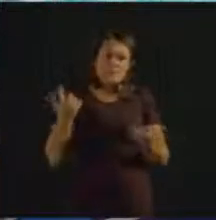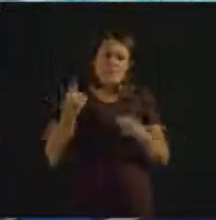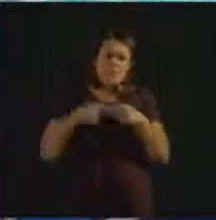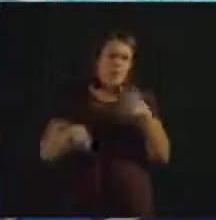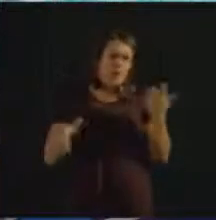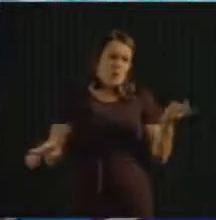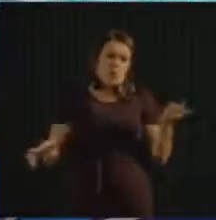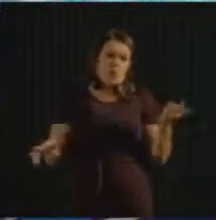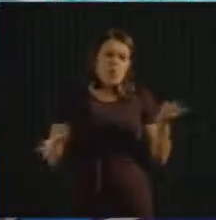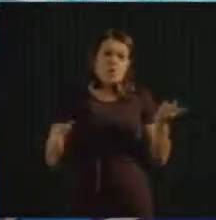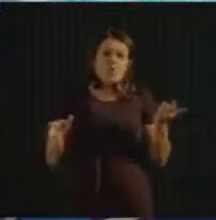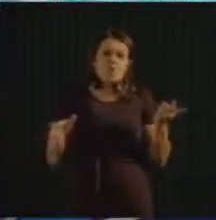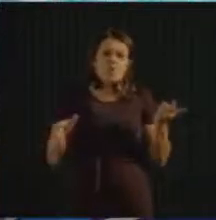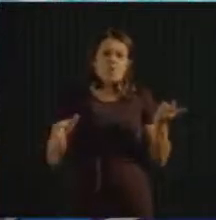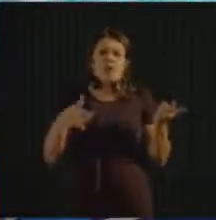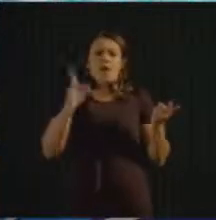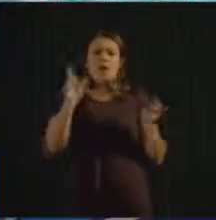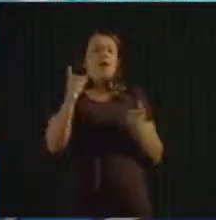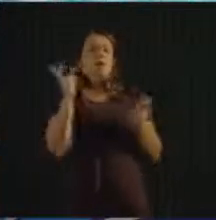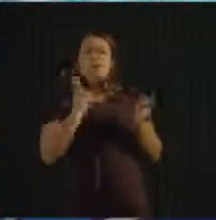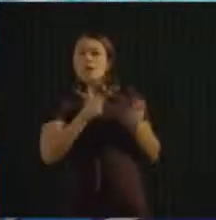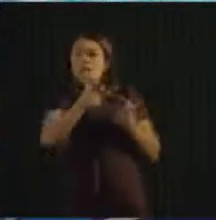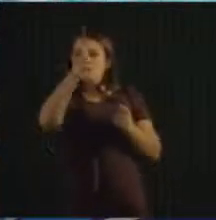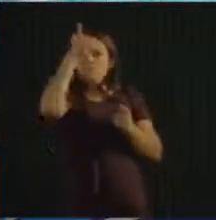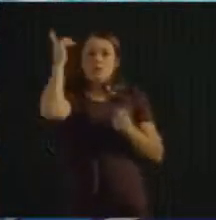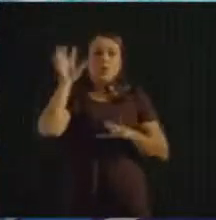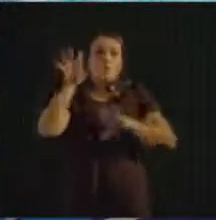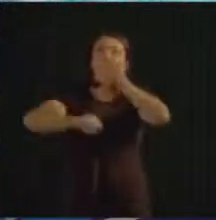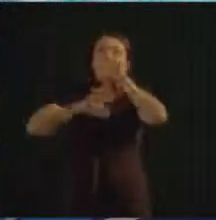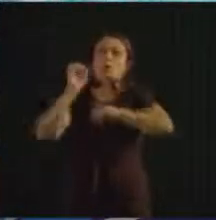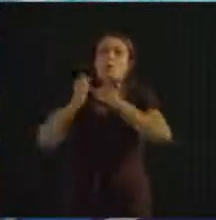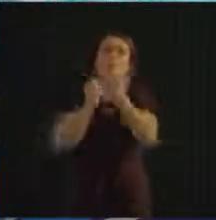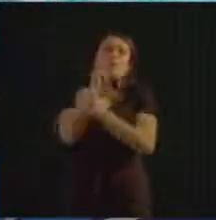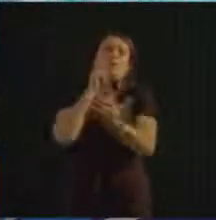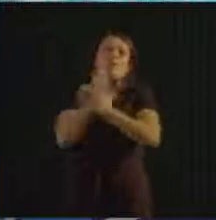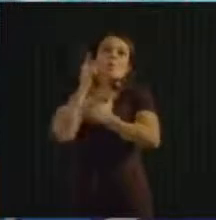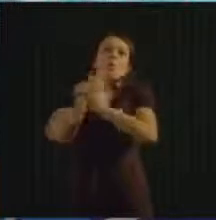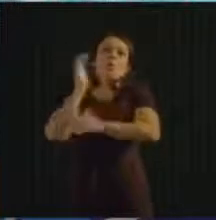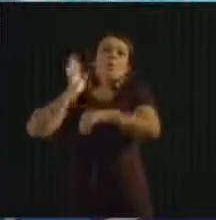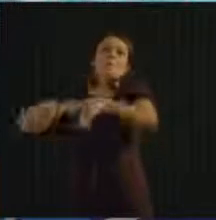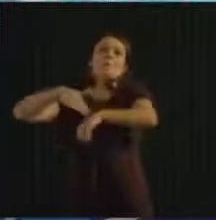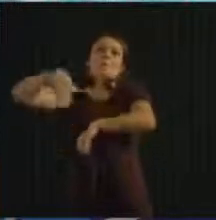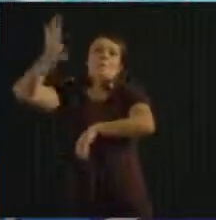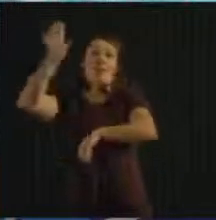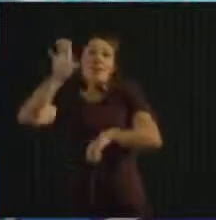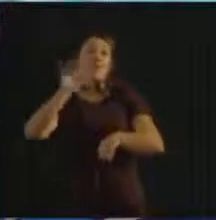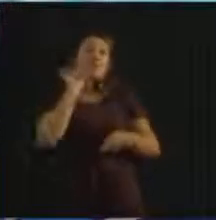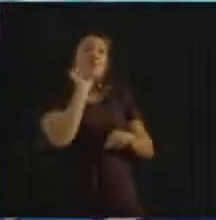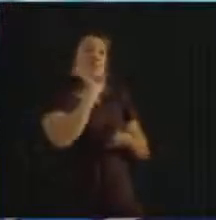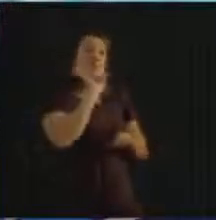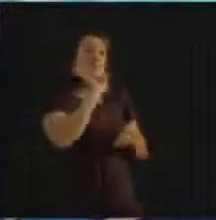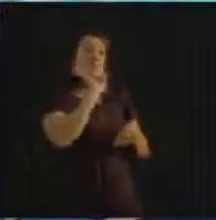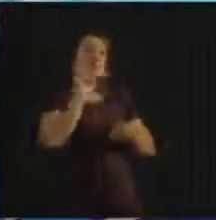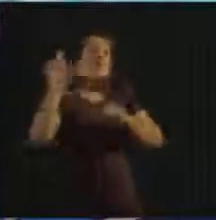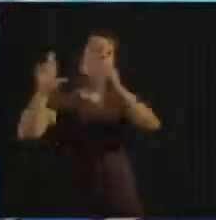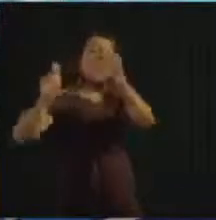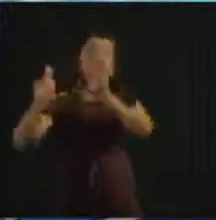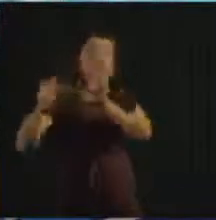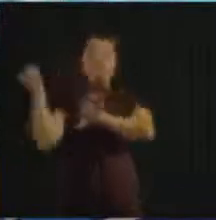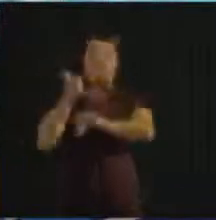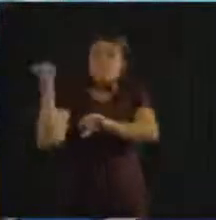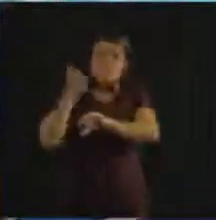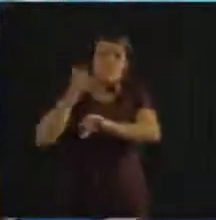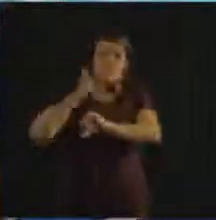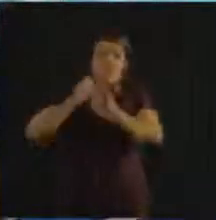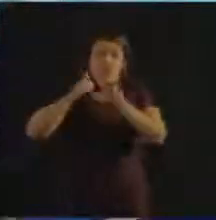compre e consome. Ou seja, a catequese, a palavra para consumir, gente, é muito maior nas mídias, na